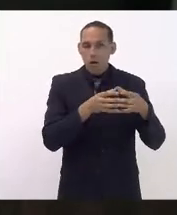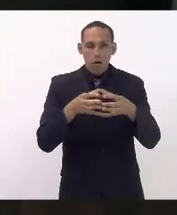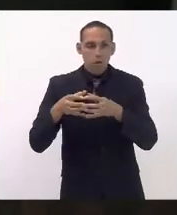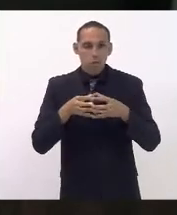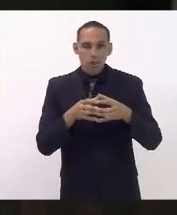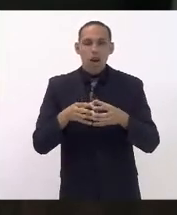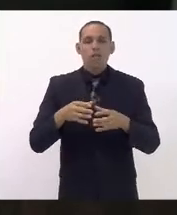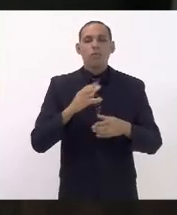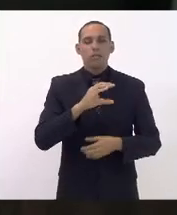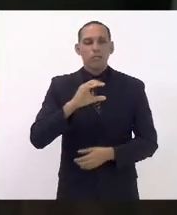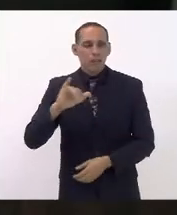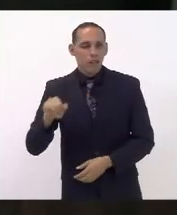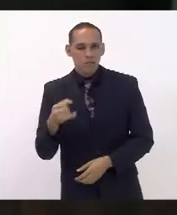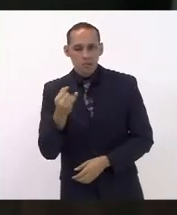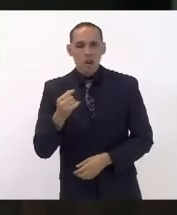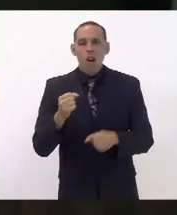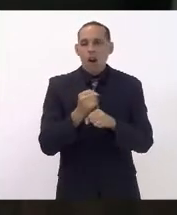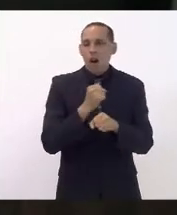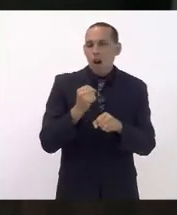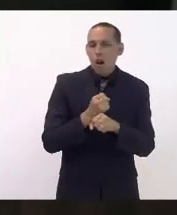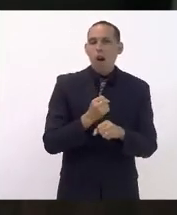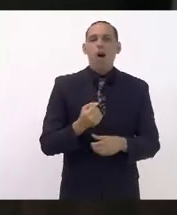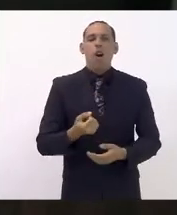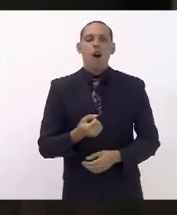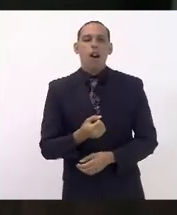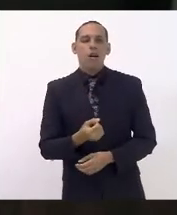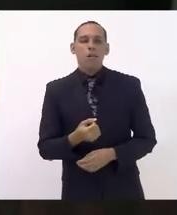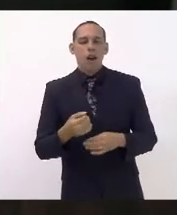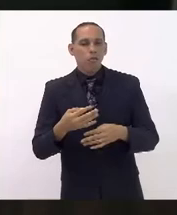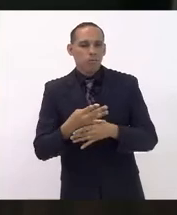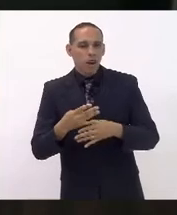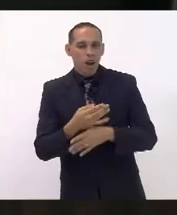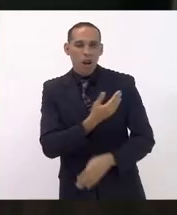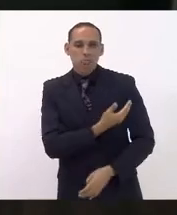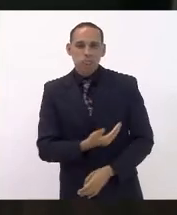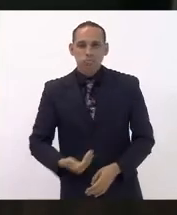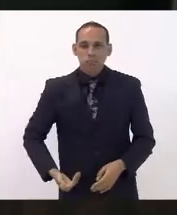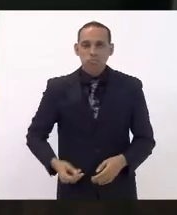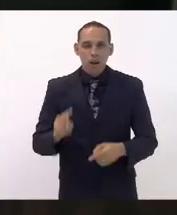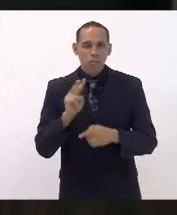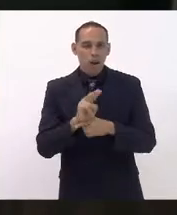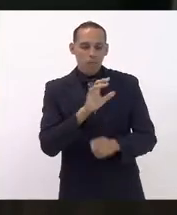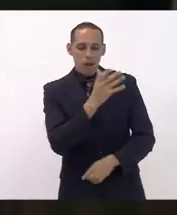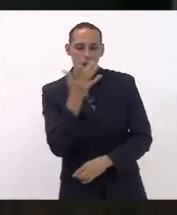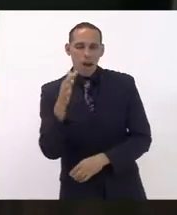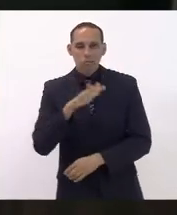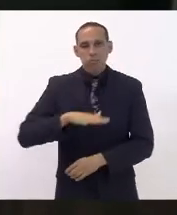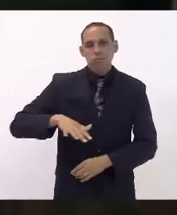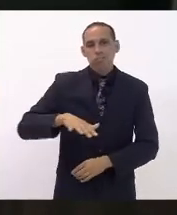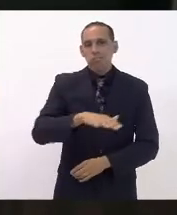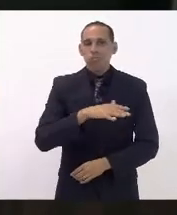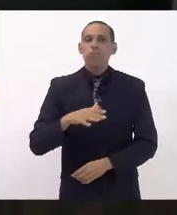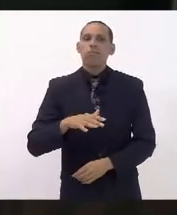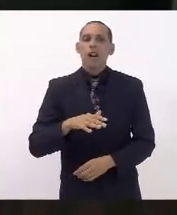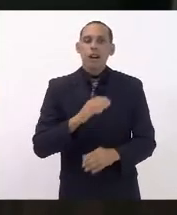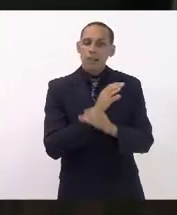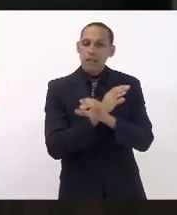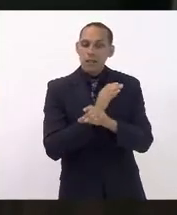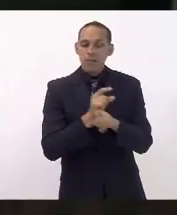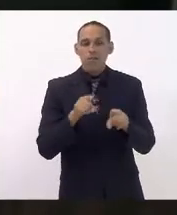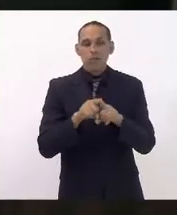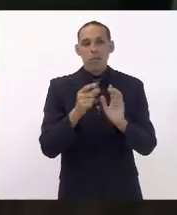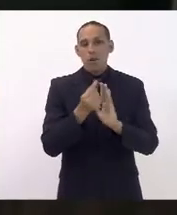Desenvolvimento Regional, de Obras Públicas, de Política Urbana, Habitação e Assuntos Fundiários, Defesa do Meio Ambiente, de Defesa Civil e Orçamento,